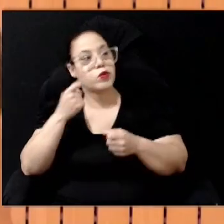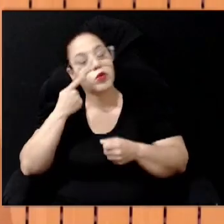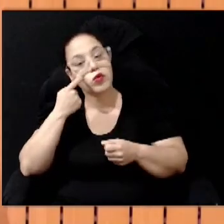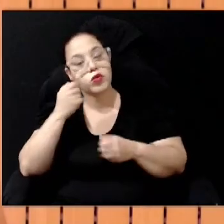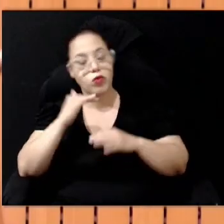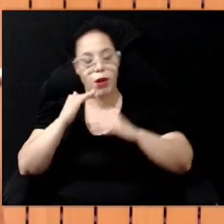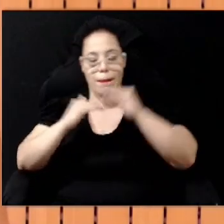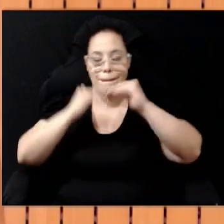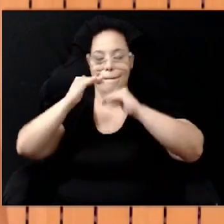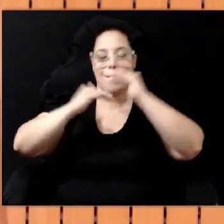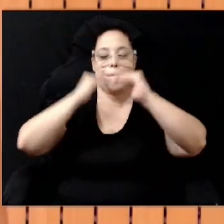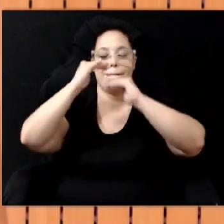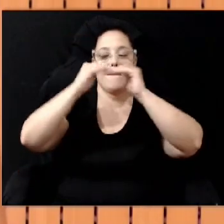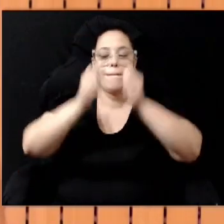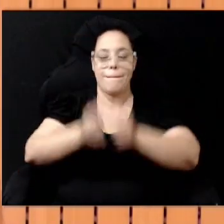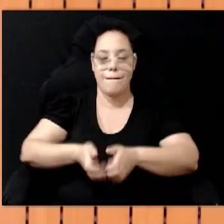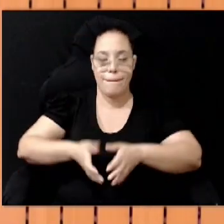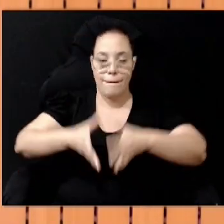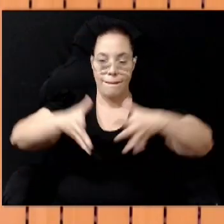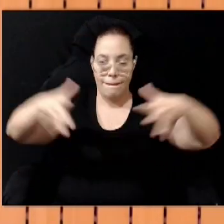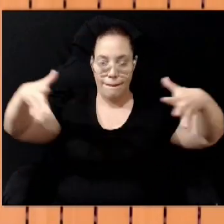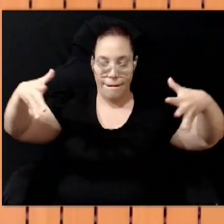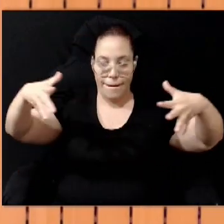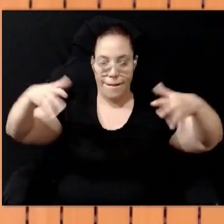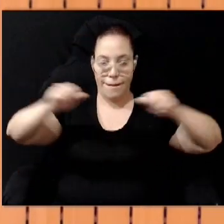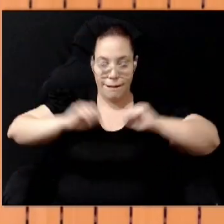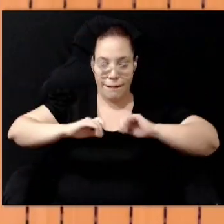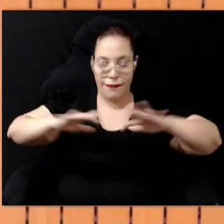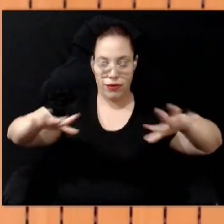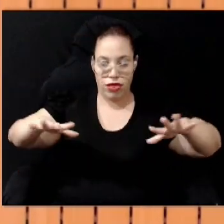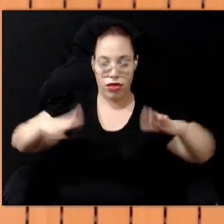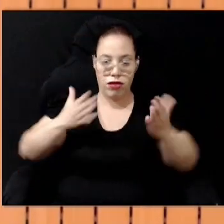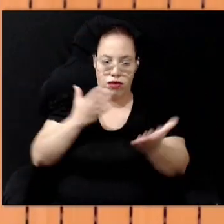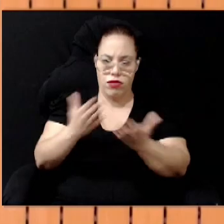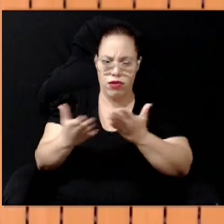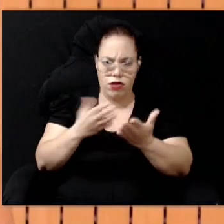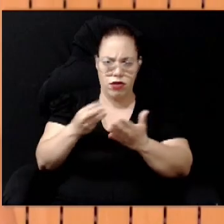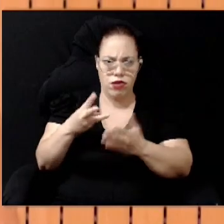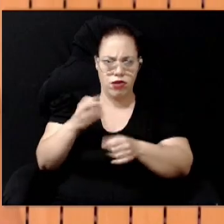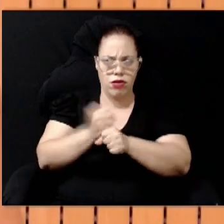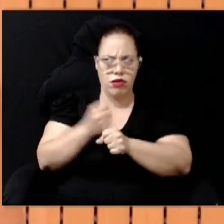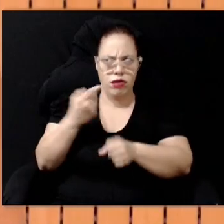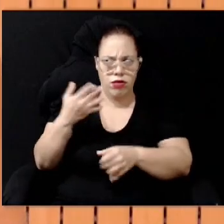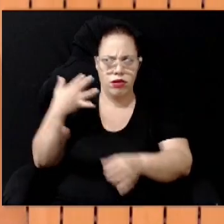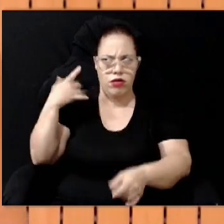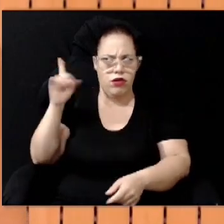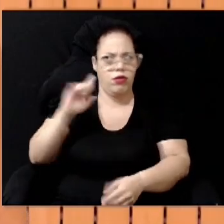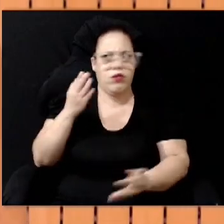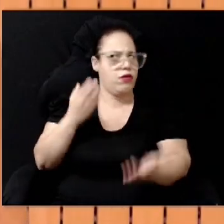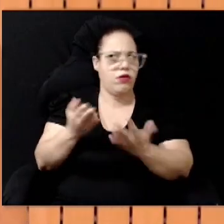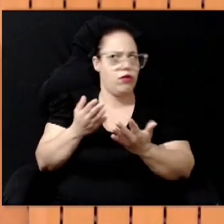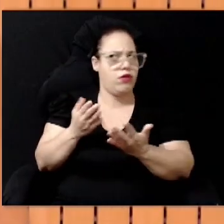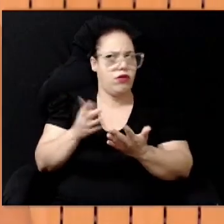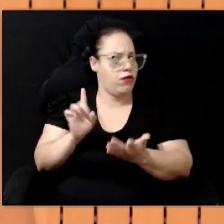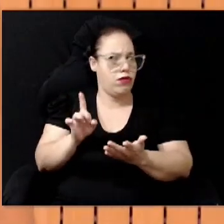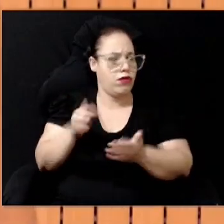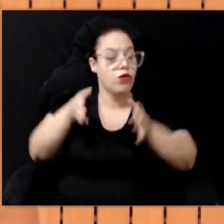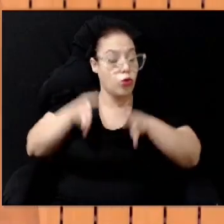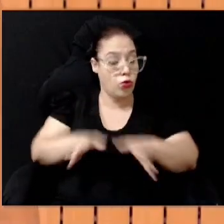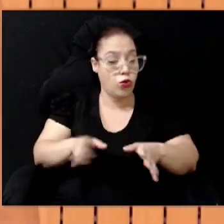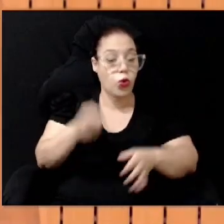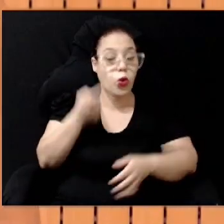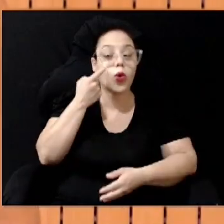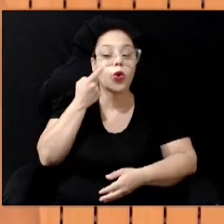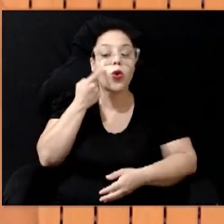desenvolver, crescer, né, porque ela nem se compara a 30 anos atrás, um pouquinho mais de quando eu nasci, o que eu vi e o que